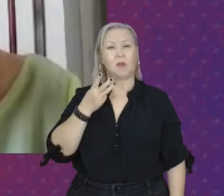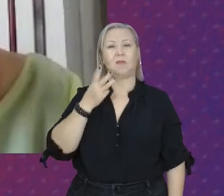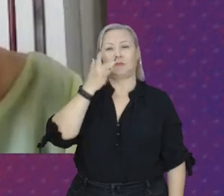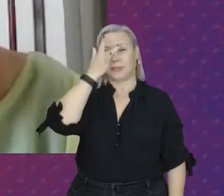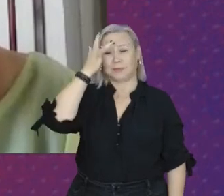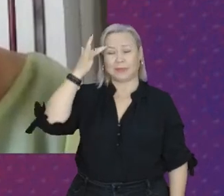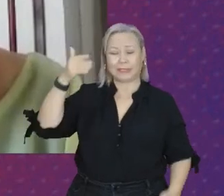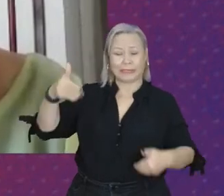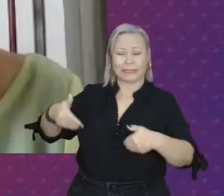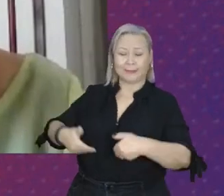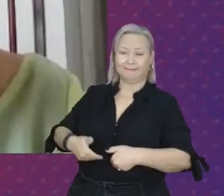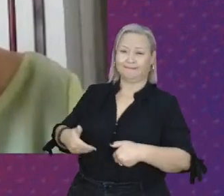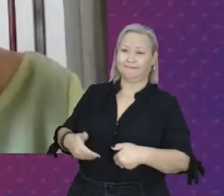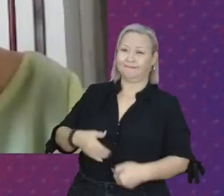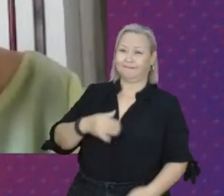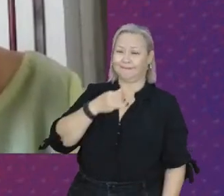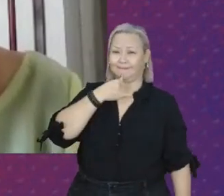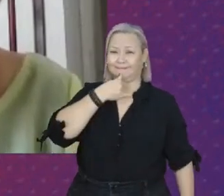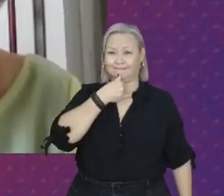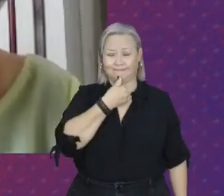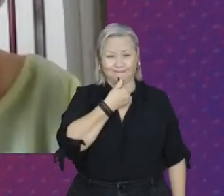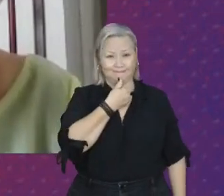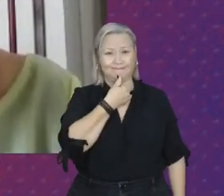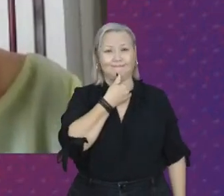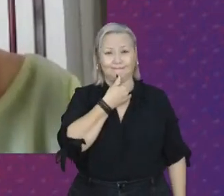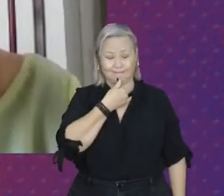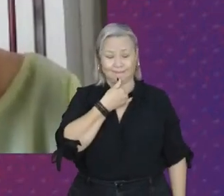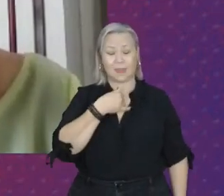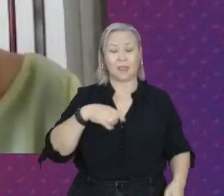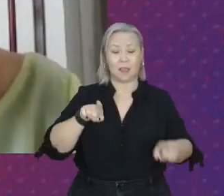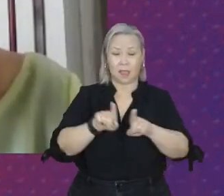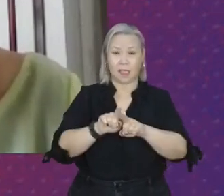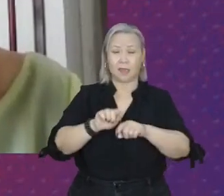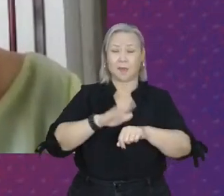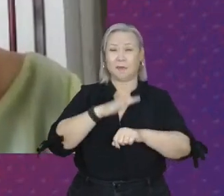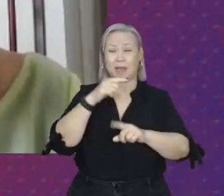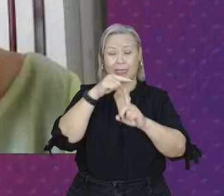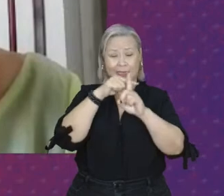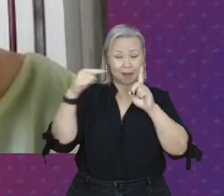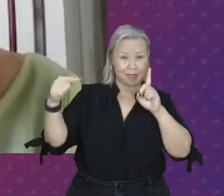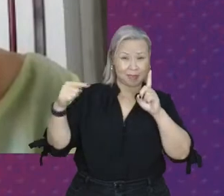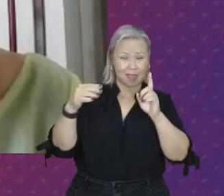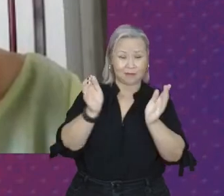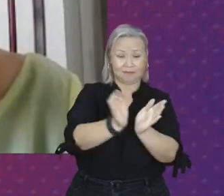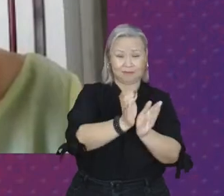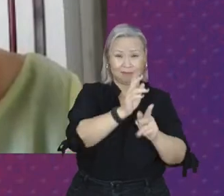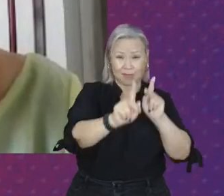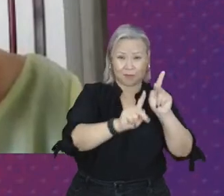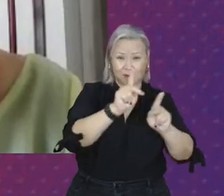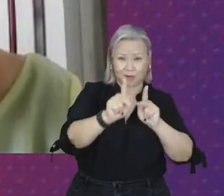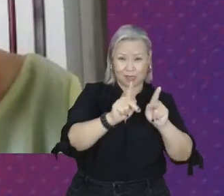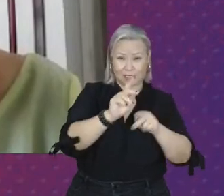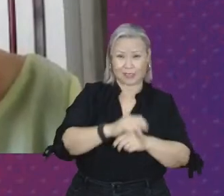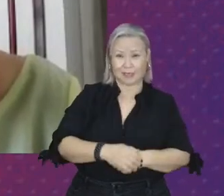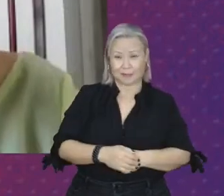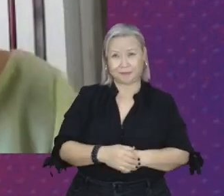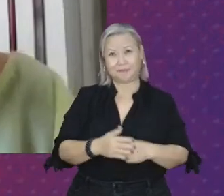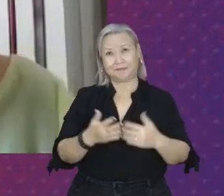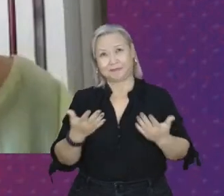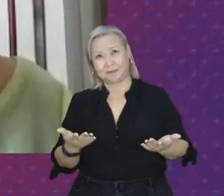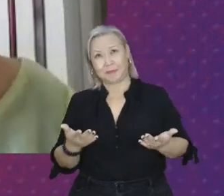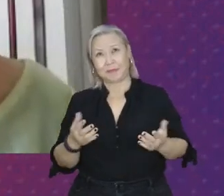pessoas passando fome. E também, mais da metade da população vive algum grau